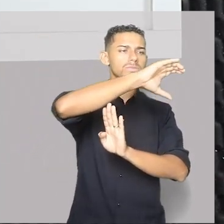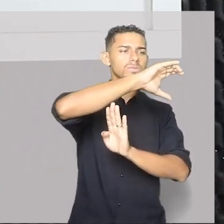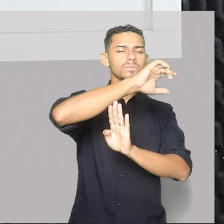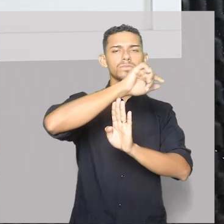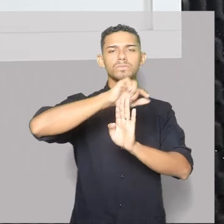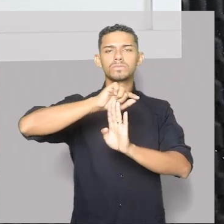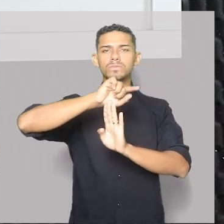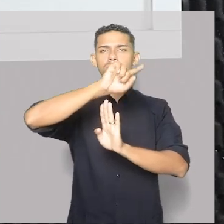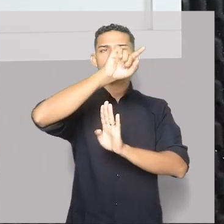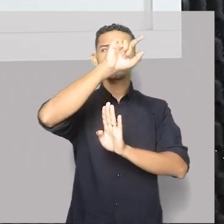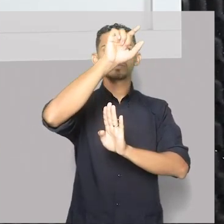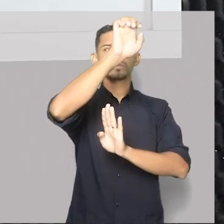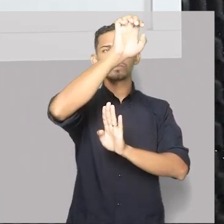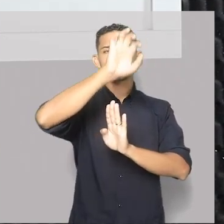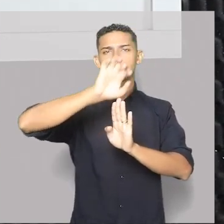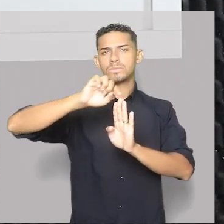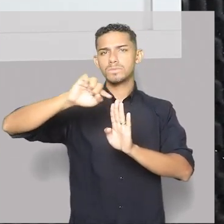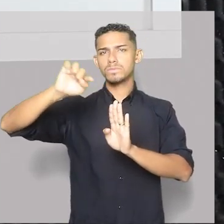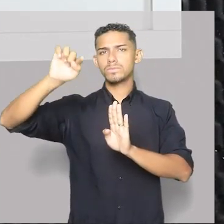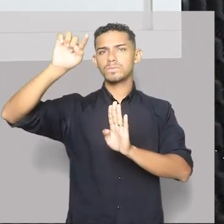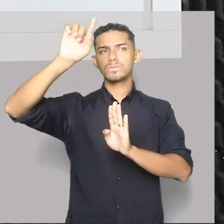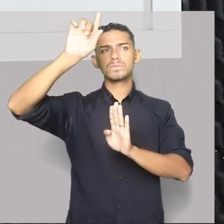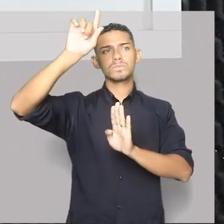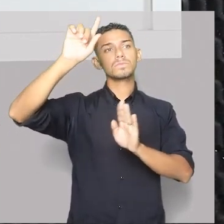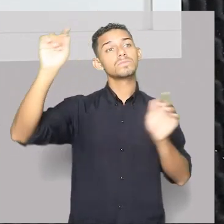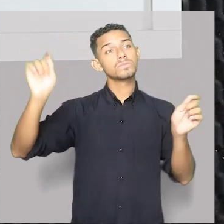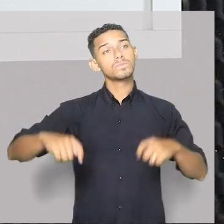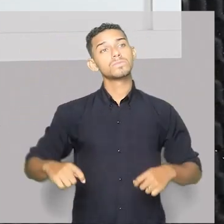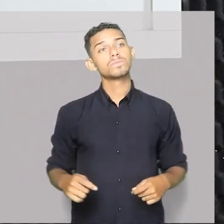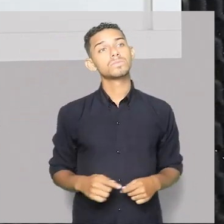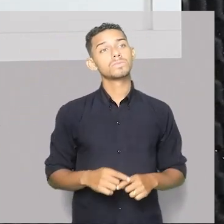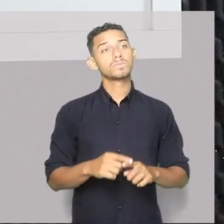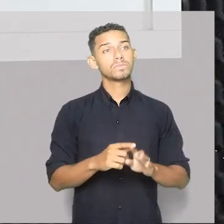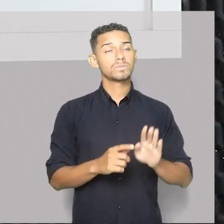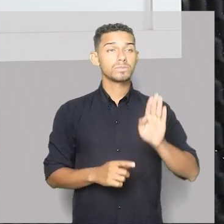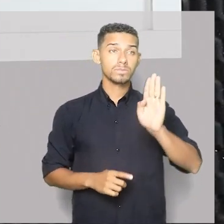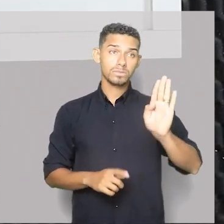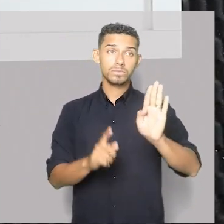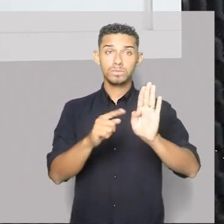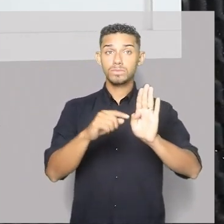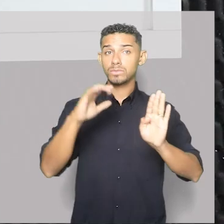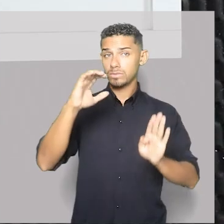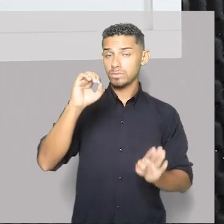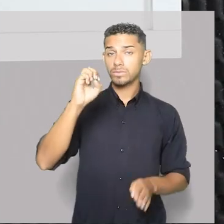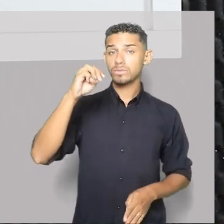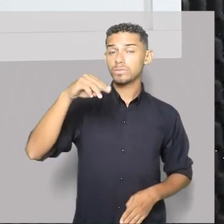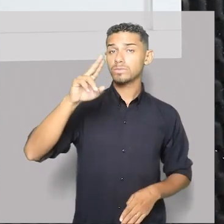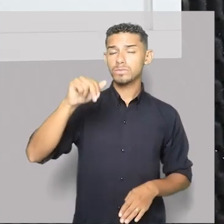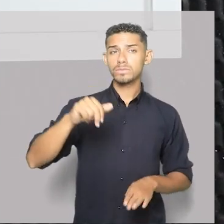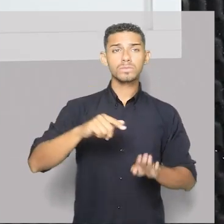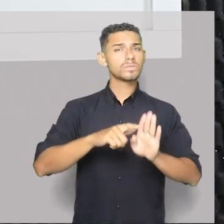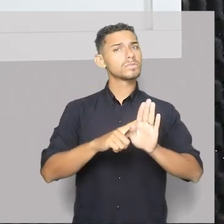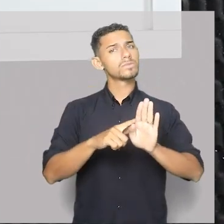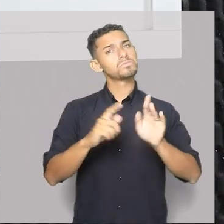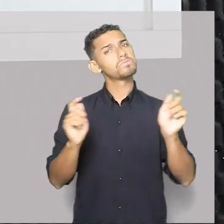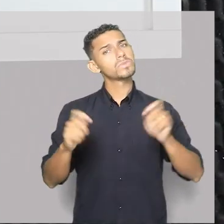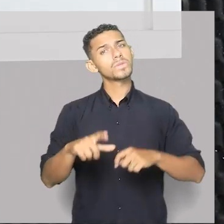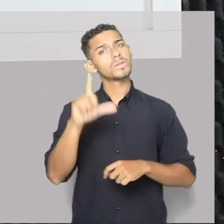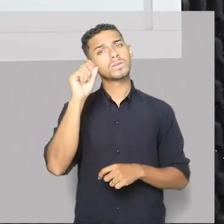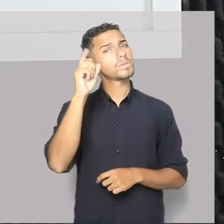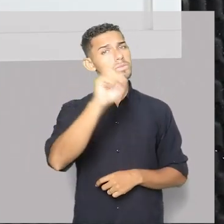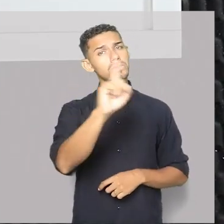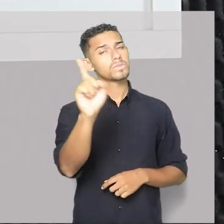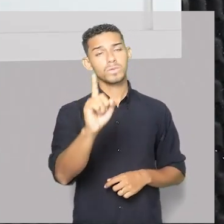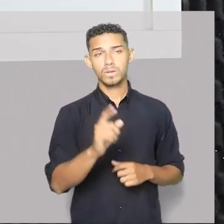ramifica através do B? O B poderia ser. O B é o ancestral comum, mas você observa que a gente não